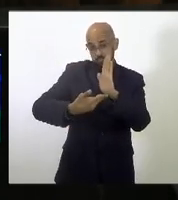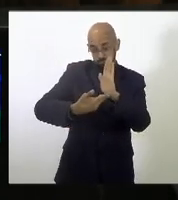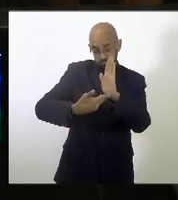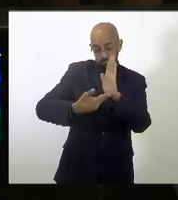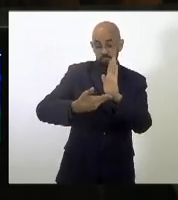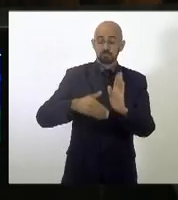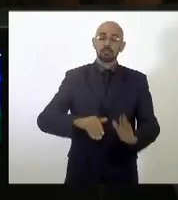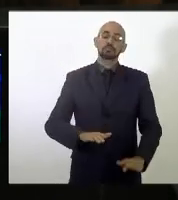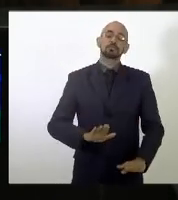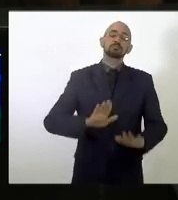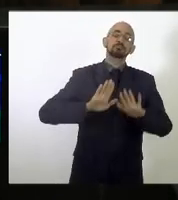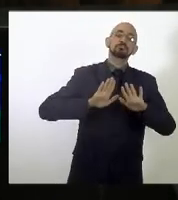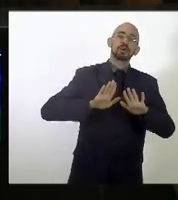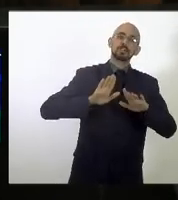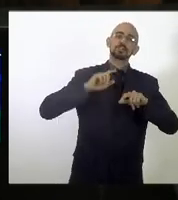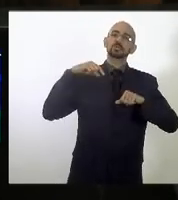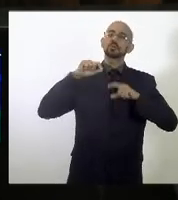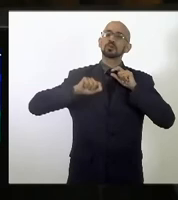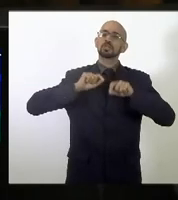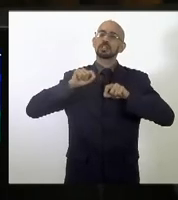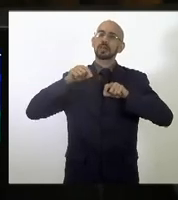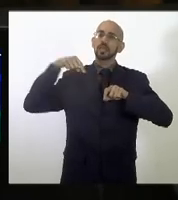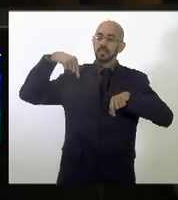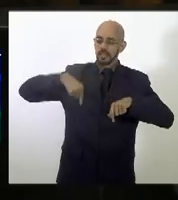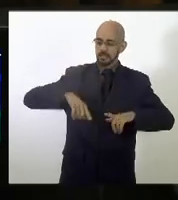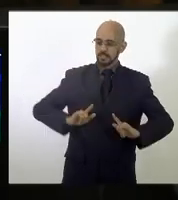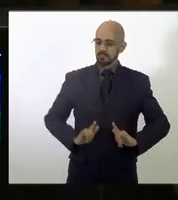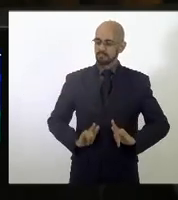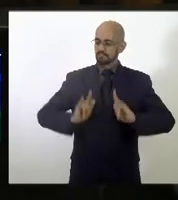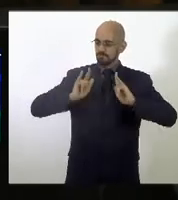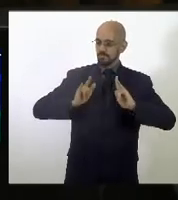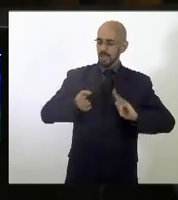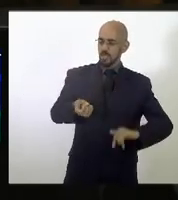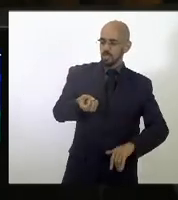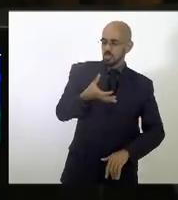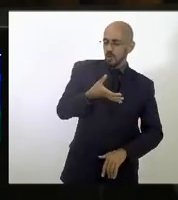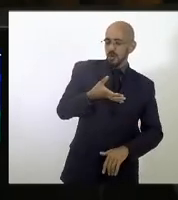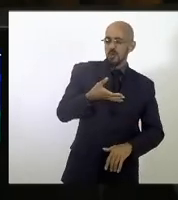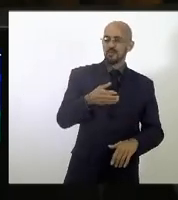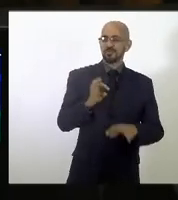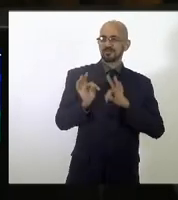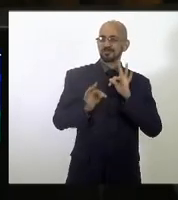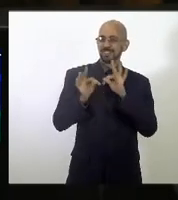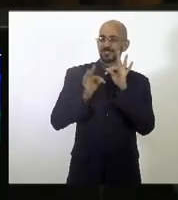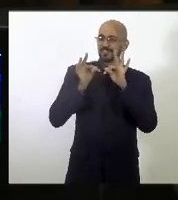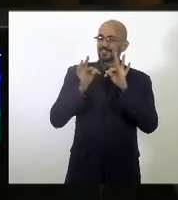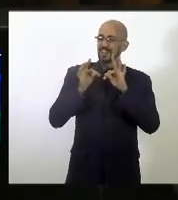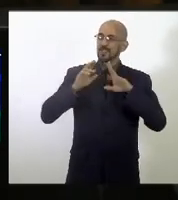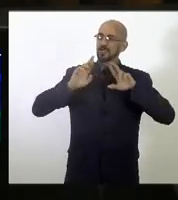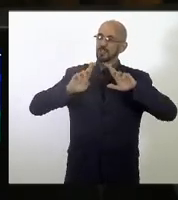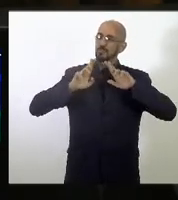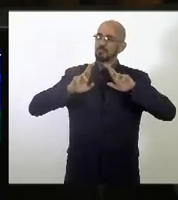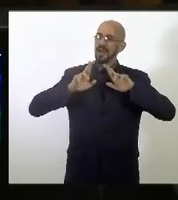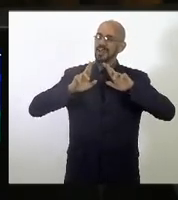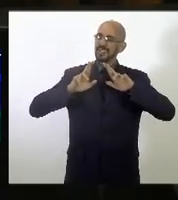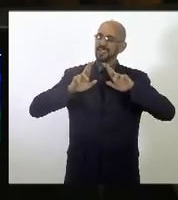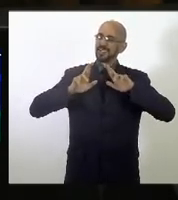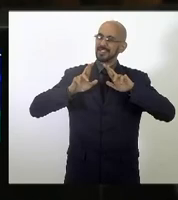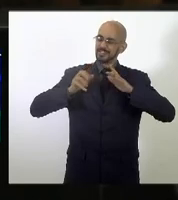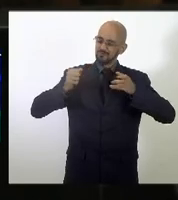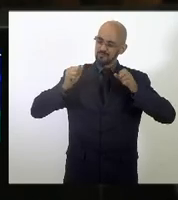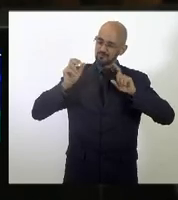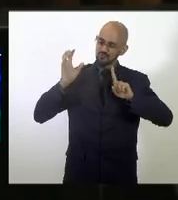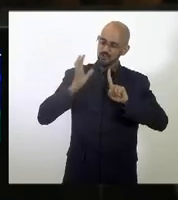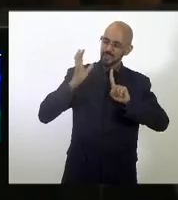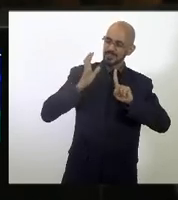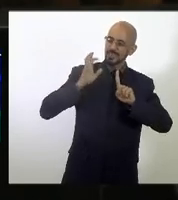Esse plenário aqui, tecnológico, moderno, eu espero que ele contamine todos os deputados, para